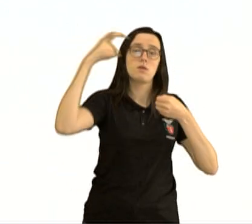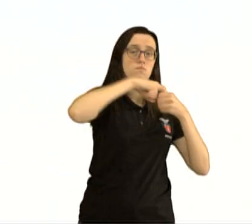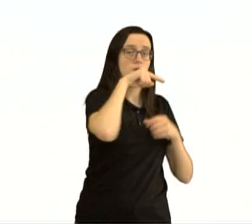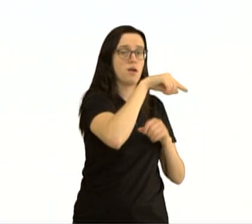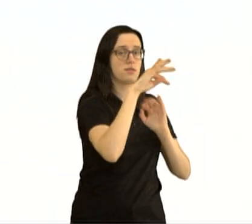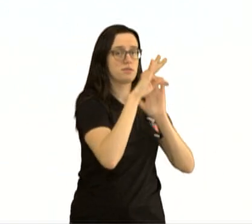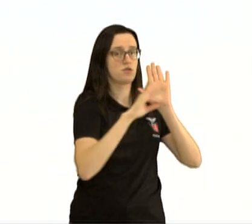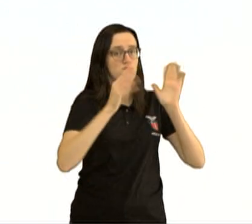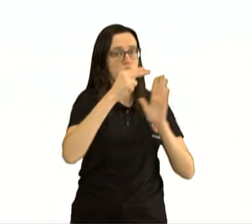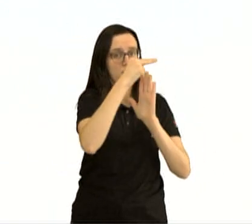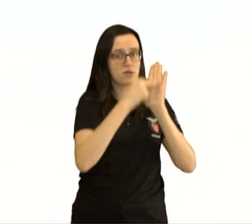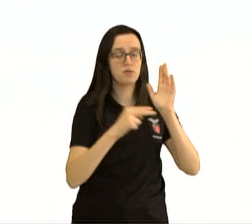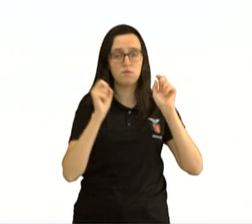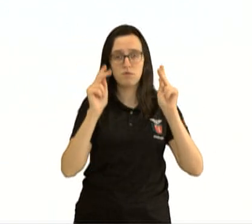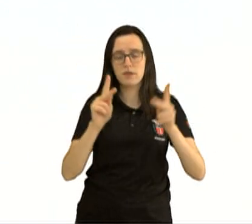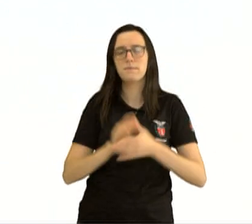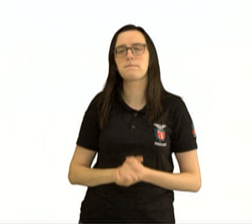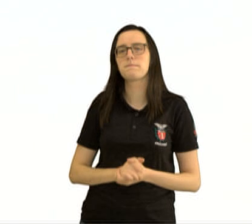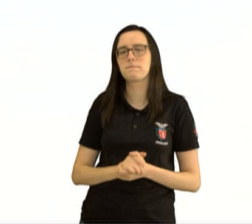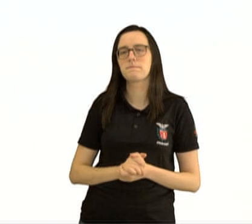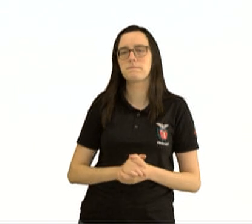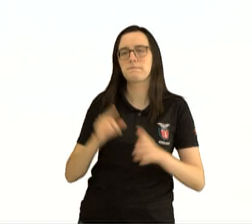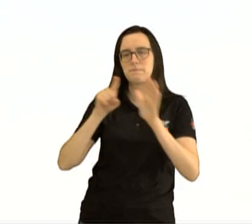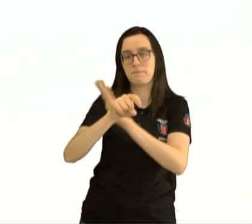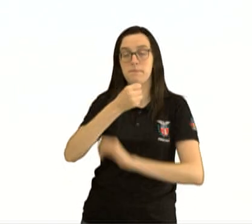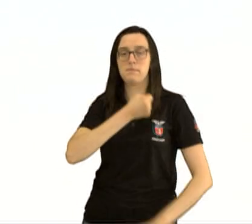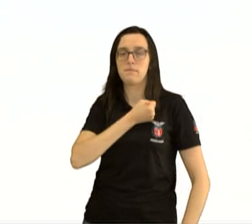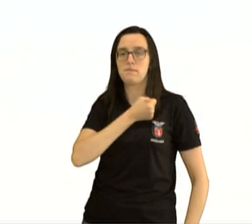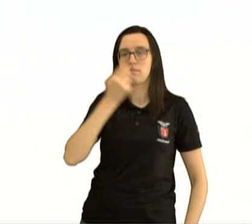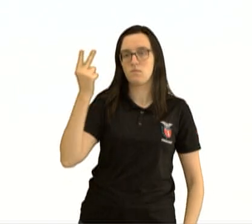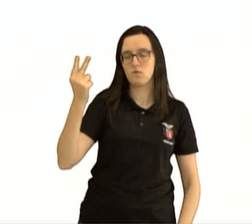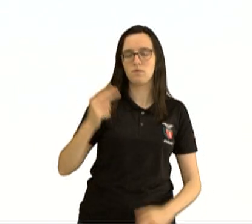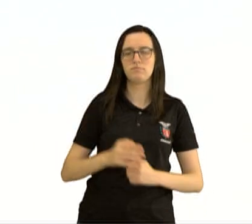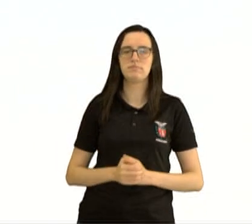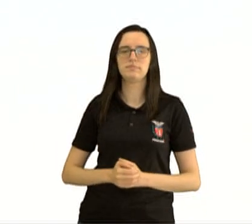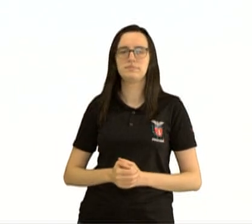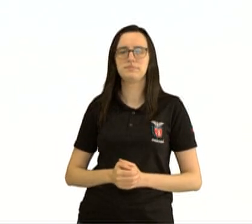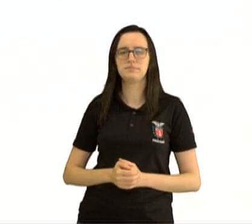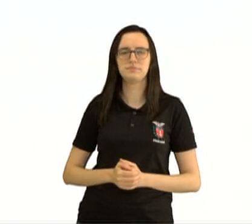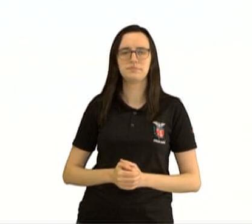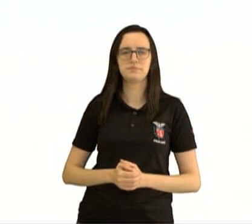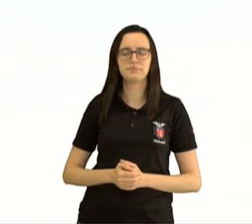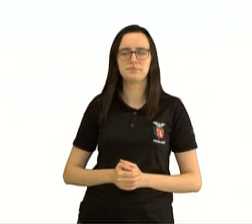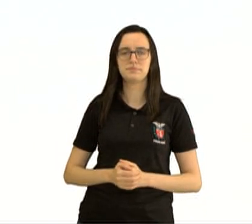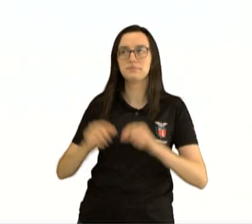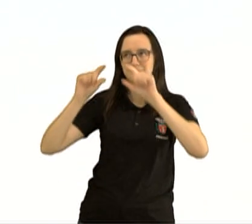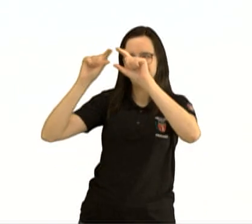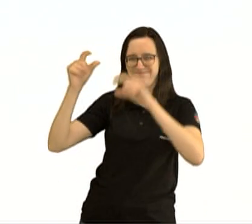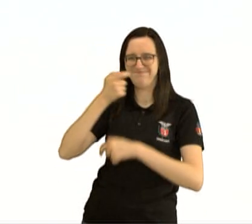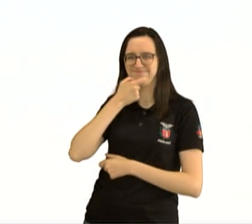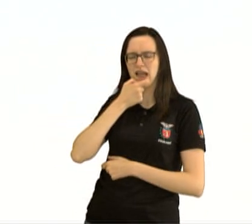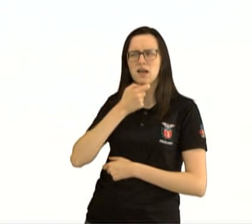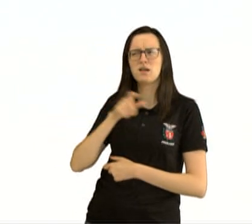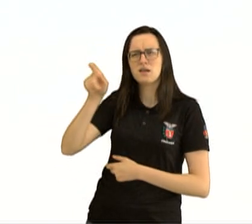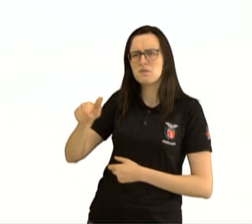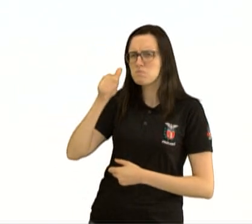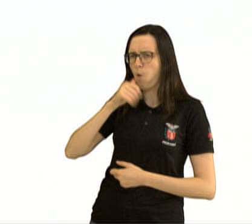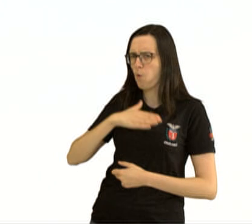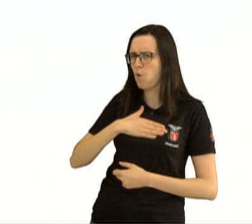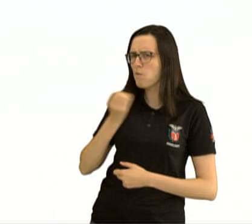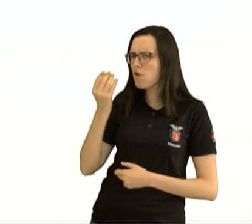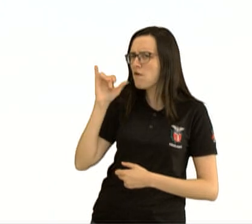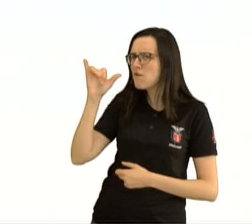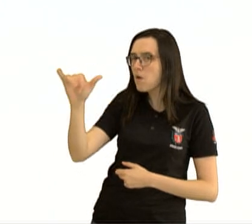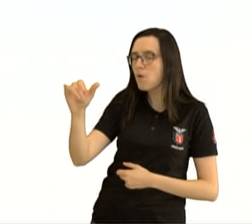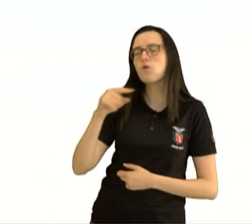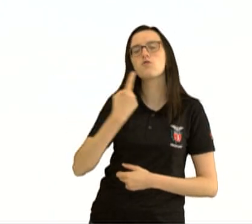acabou de ler. Tá bom? 2. Did she like to travel by plane? Ela gostou de viajar de avião? Nós já